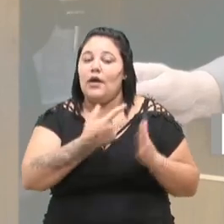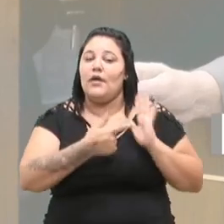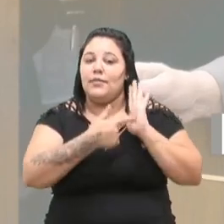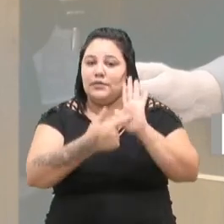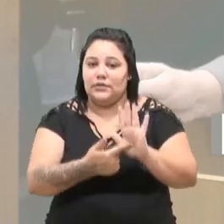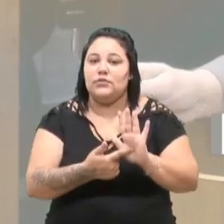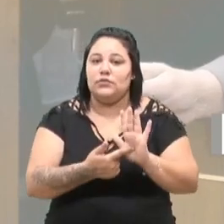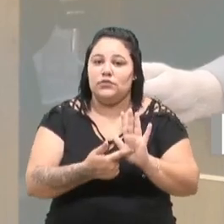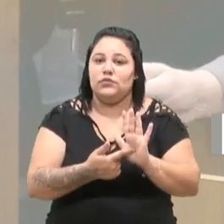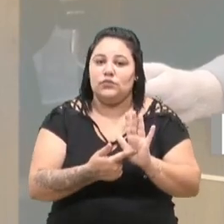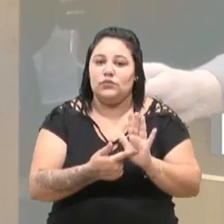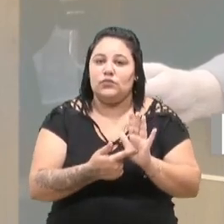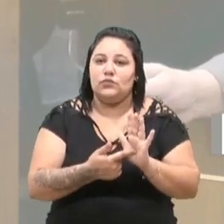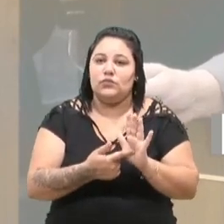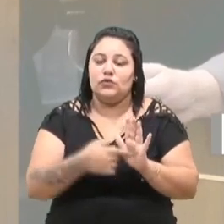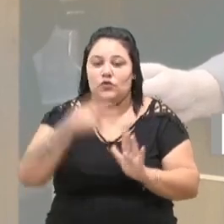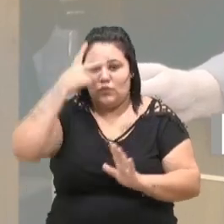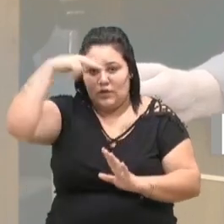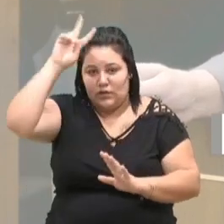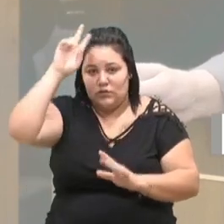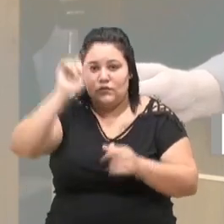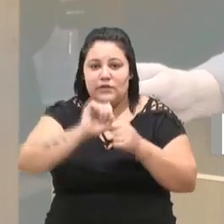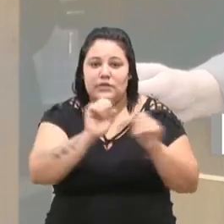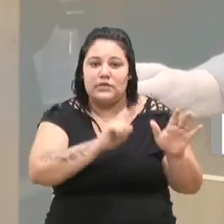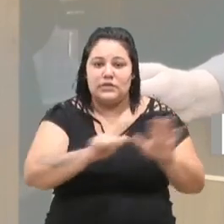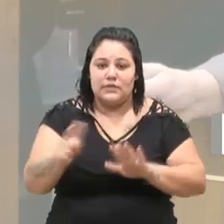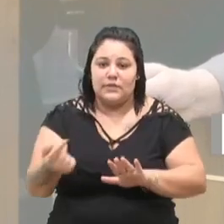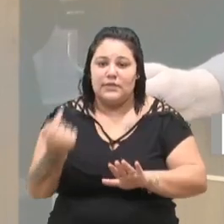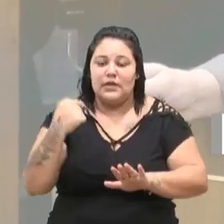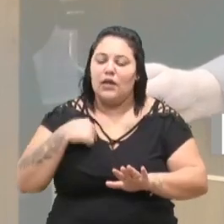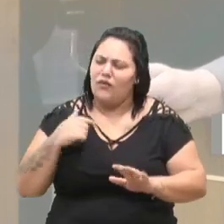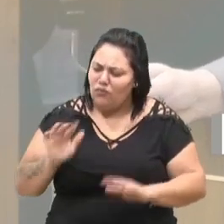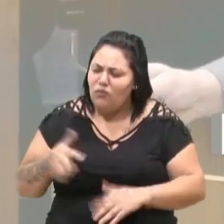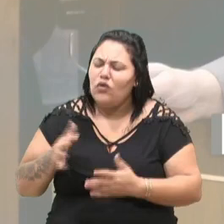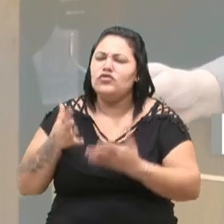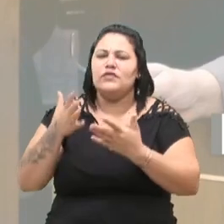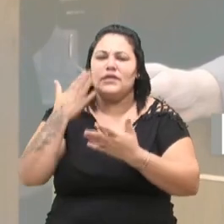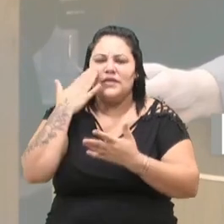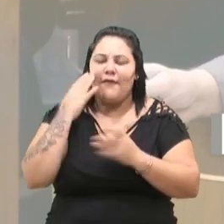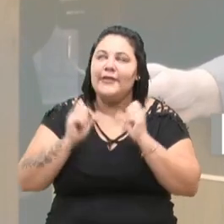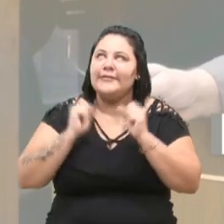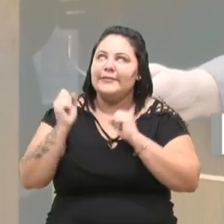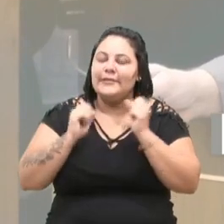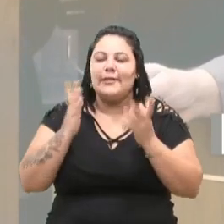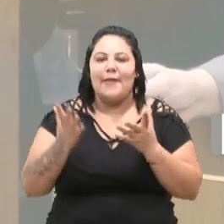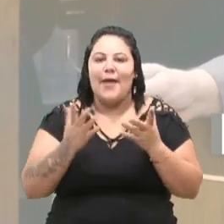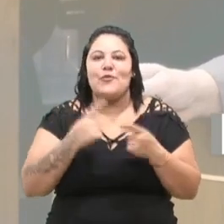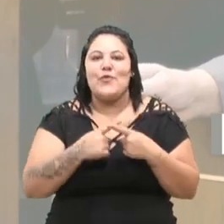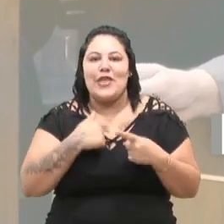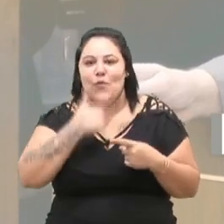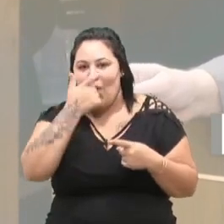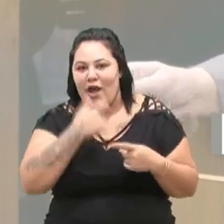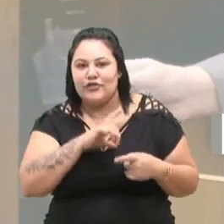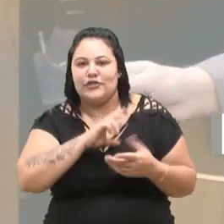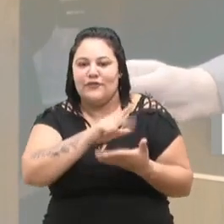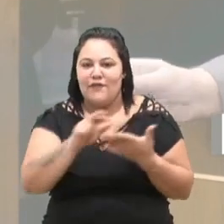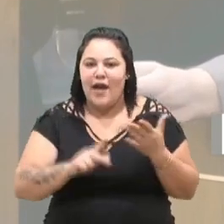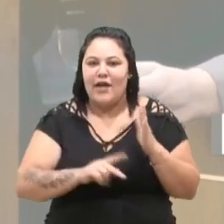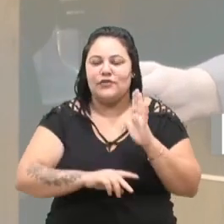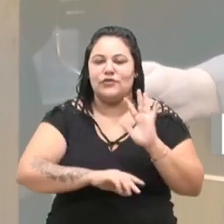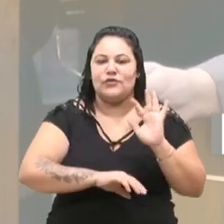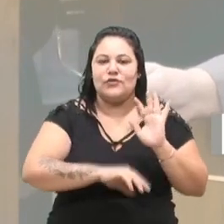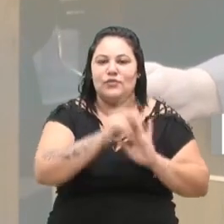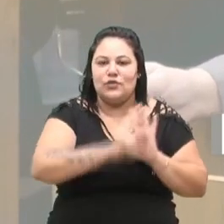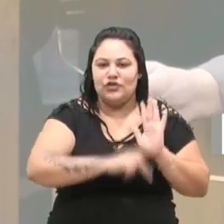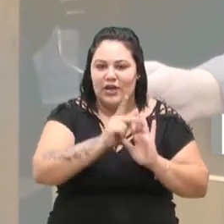do secretário na semana passada, eu fiquei motivado, fiquei animado, porque eu acho que tem vários projetos, licitações